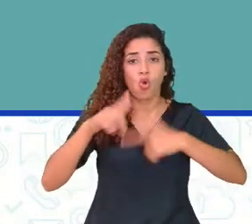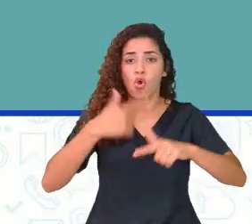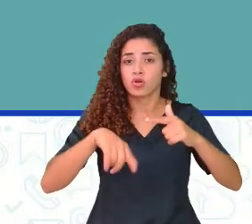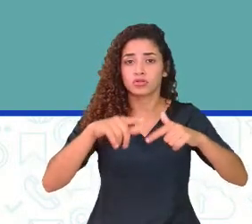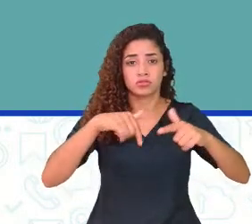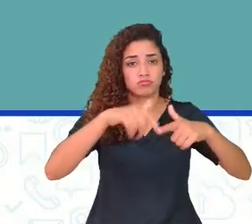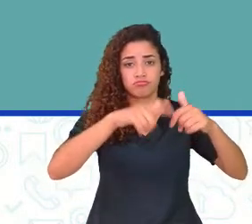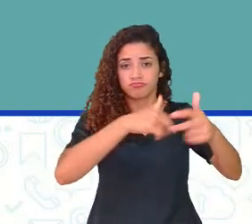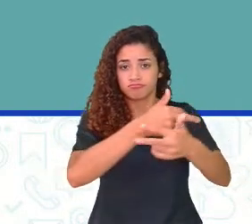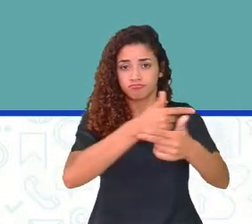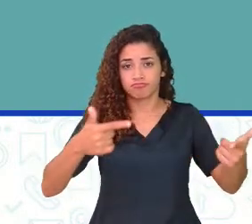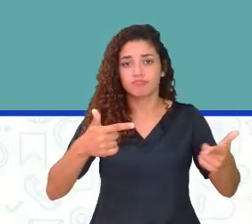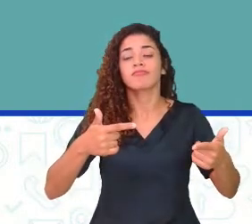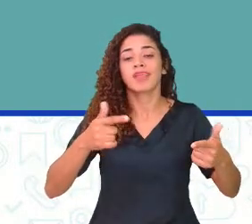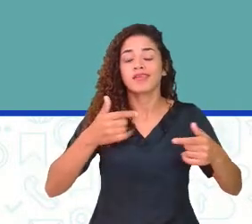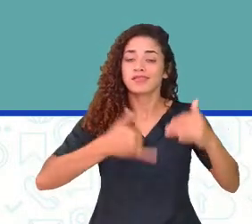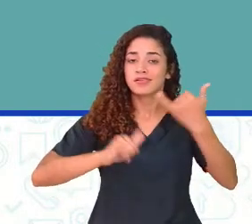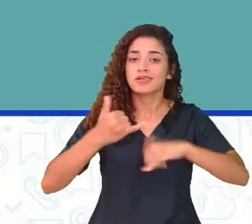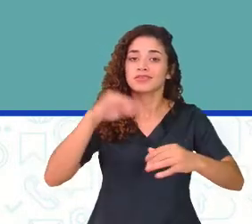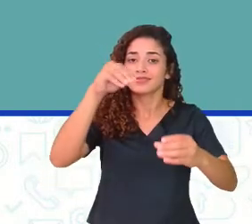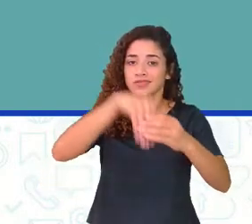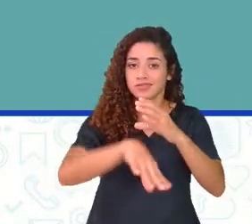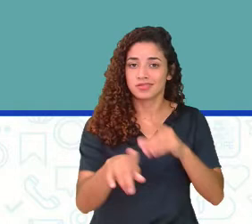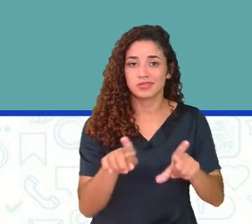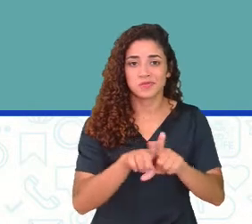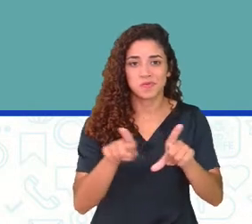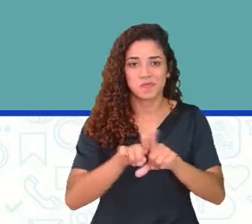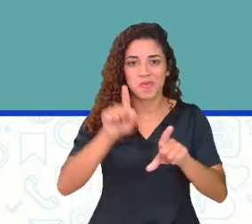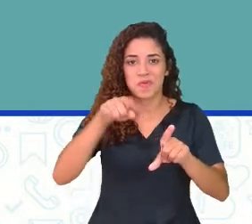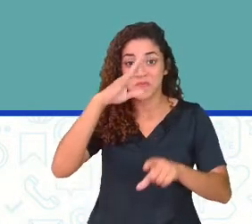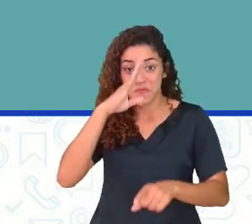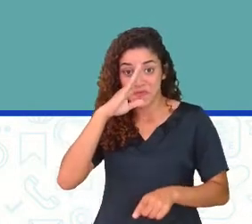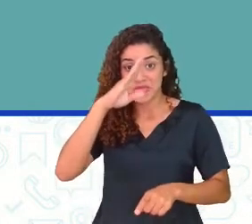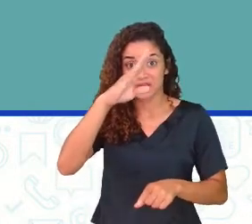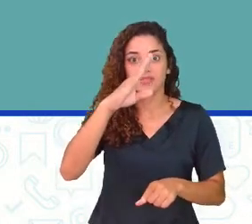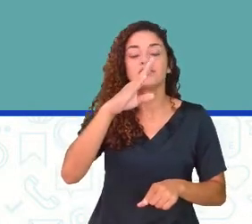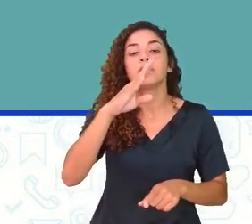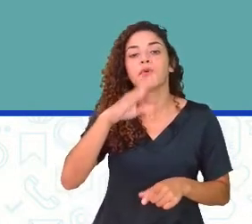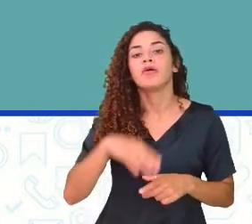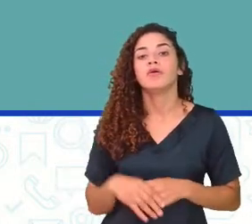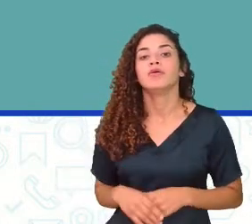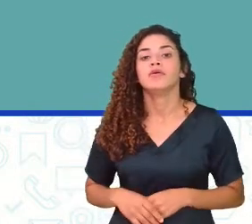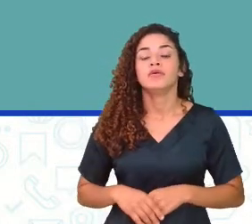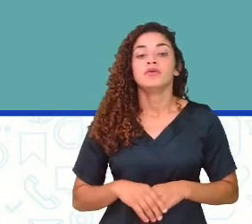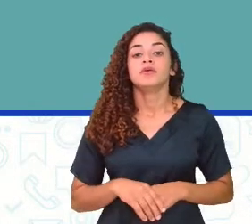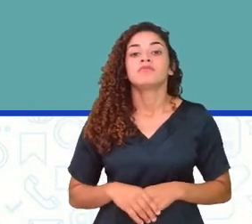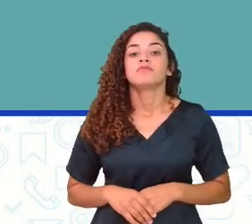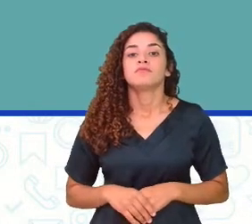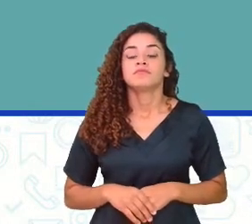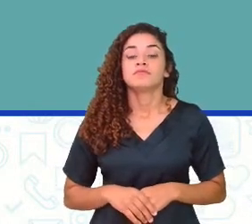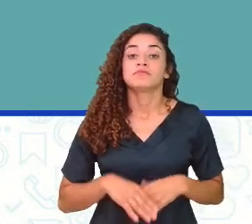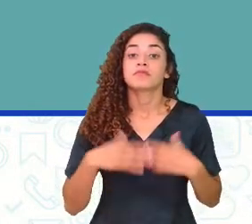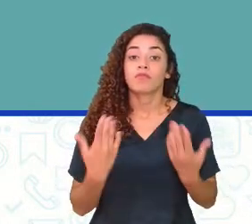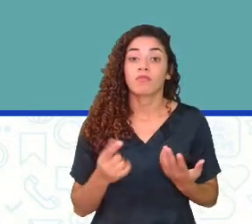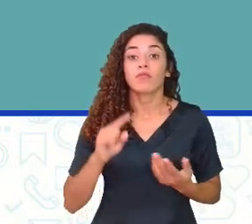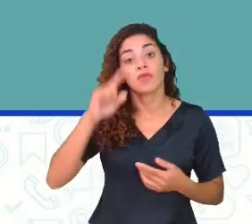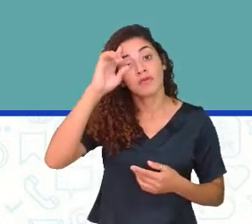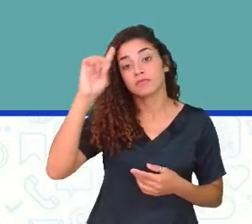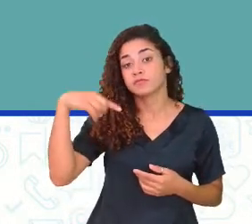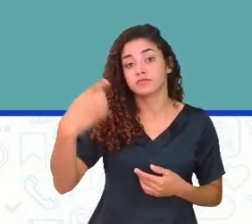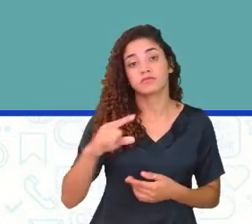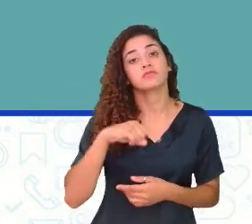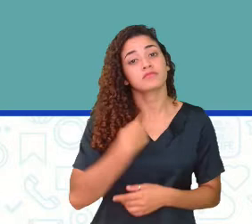a eletricidade realmente, atualmente, ela é um principal tipo de energia existente. Então, no nosso dia a dia, nós